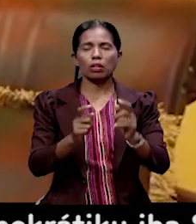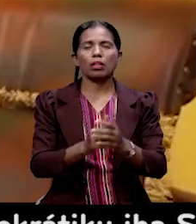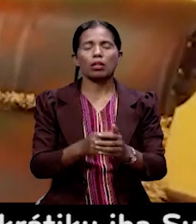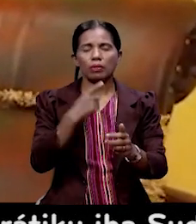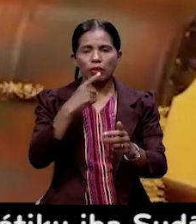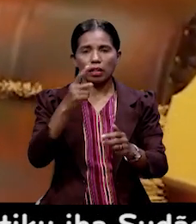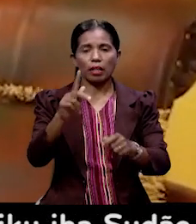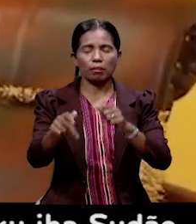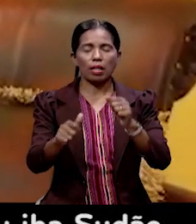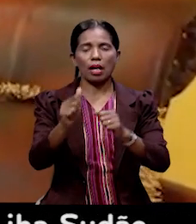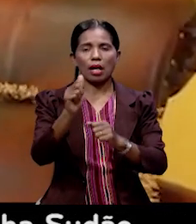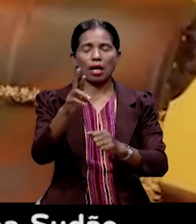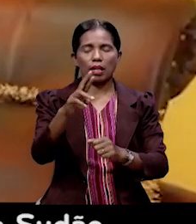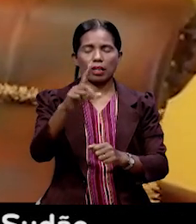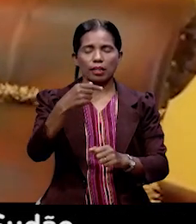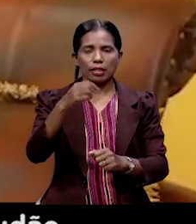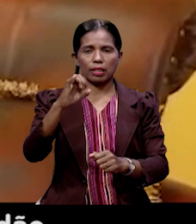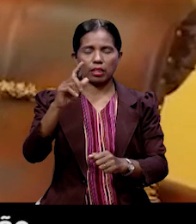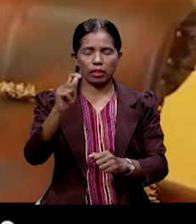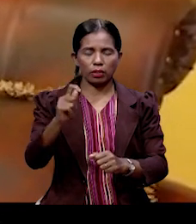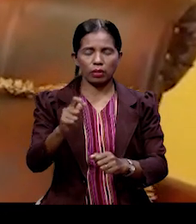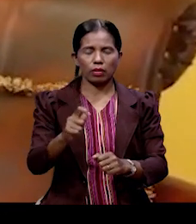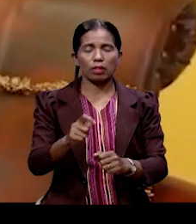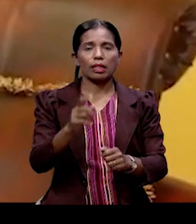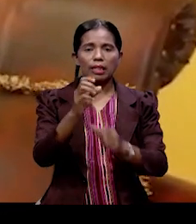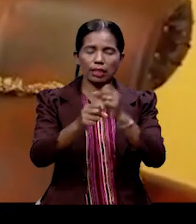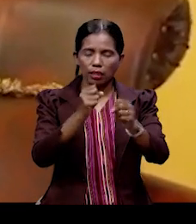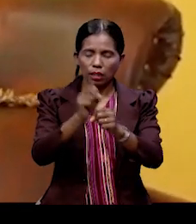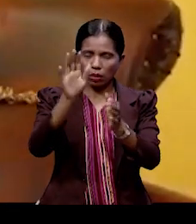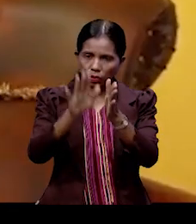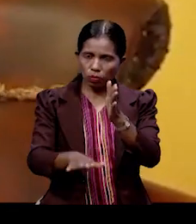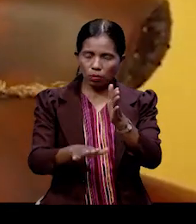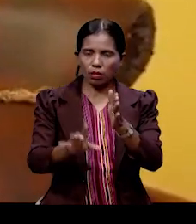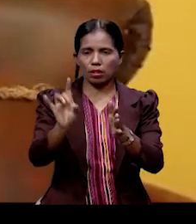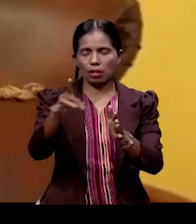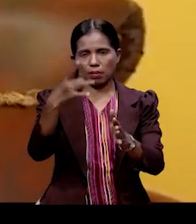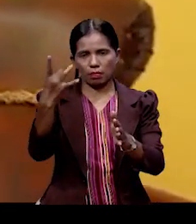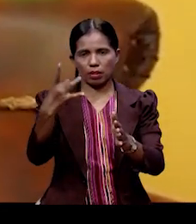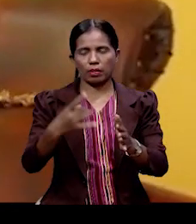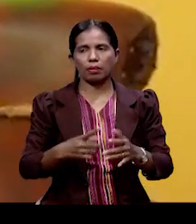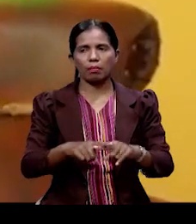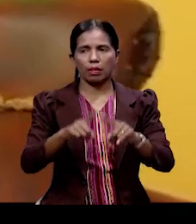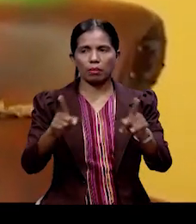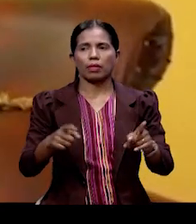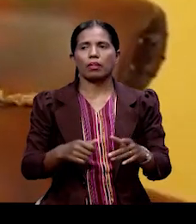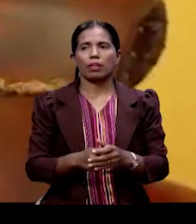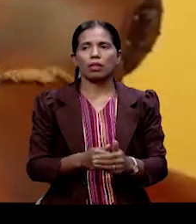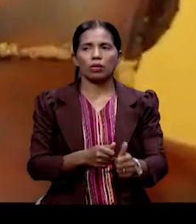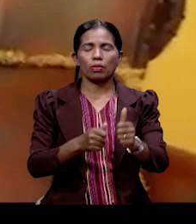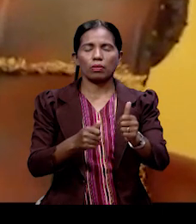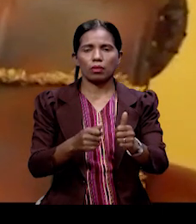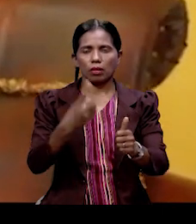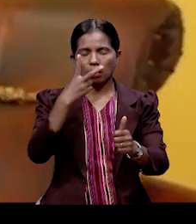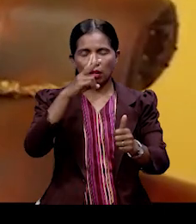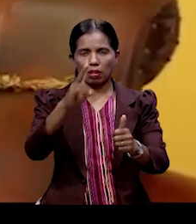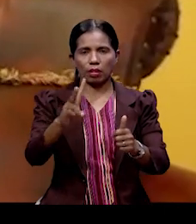arguido pena mínimo di mak 18 anos pena prisão. Bebe pi defesa de entendimento alegação